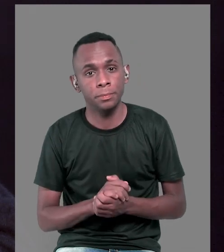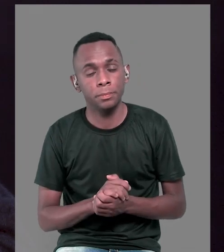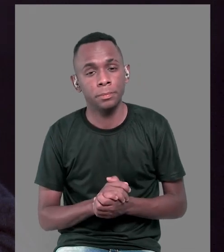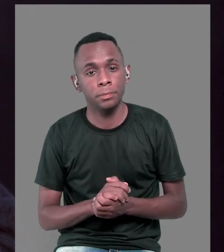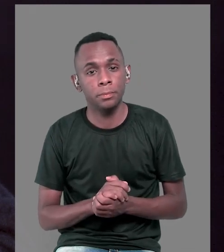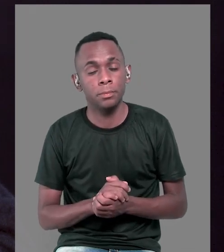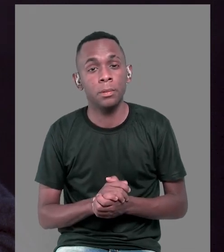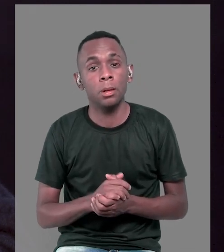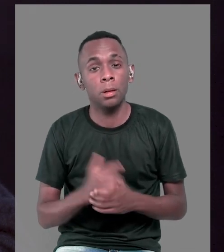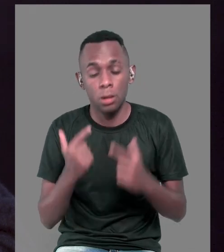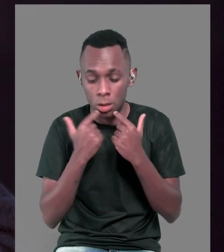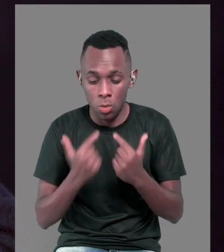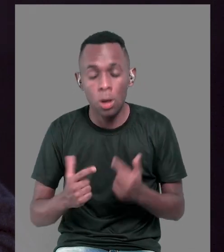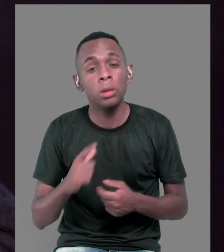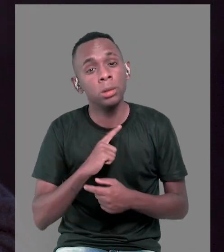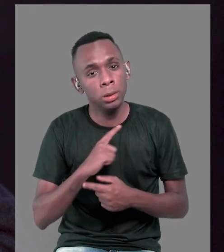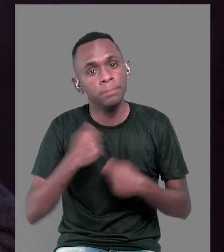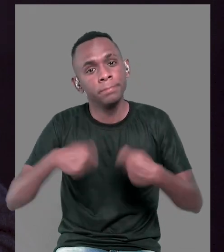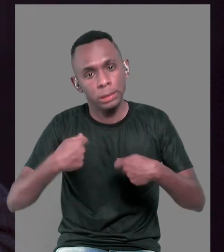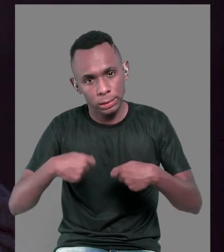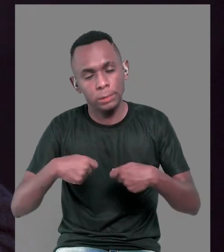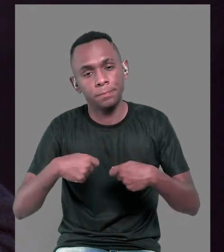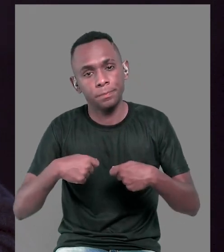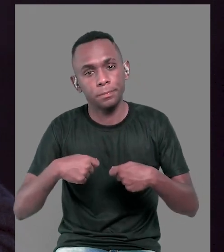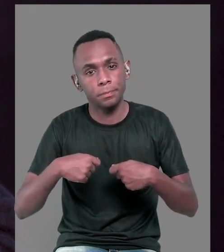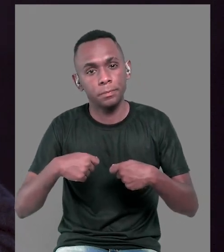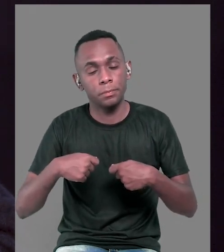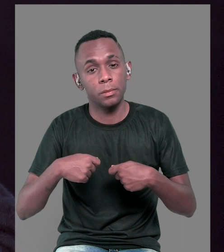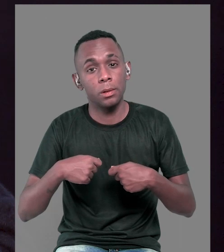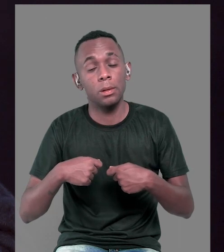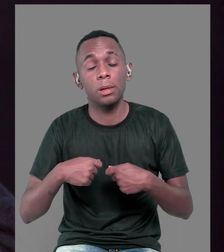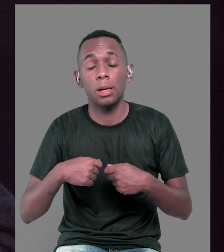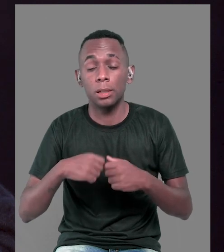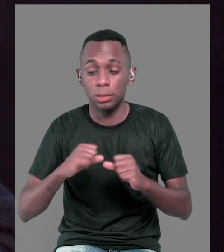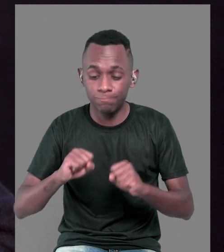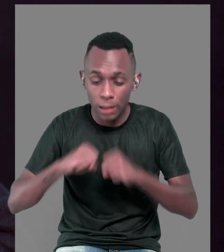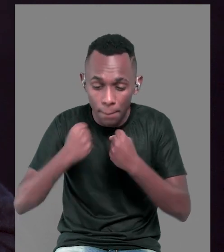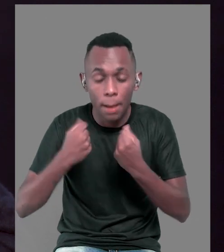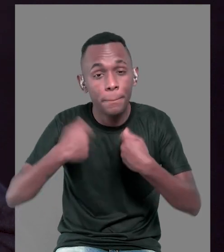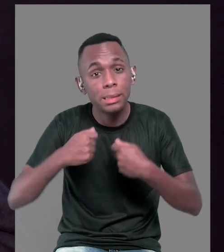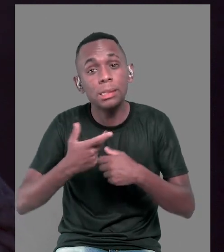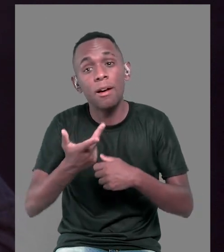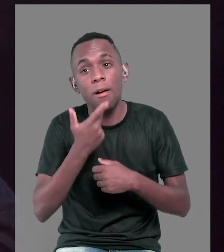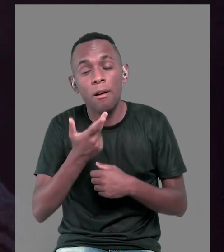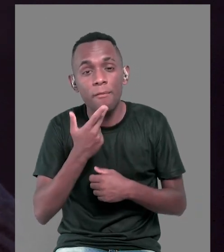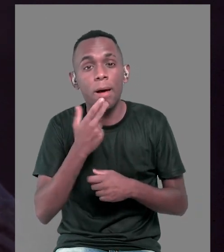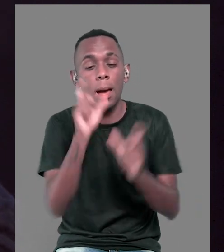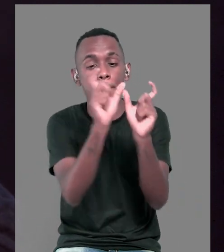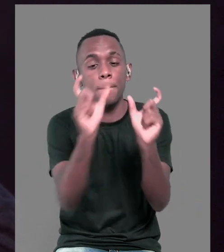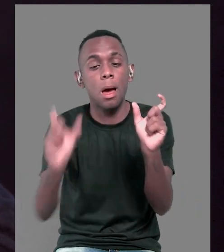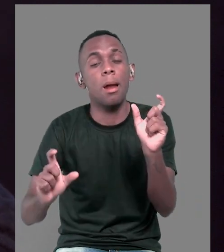com linguagem. A atividade é concebida em palavras, antes mesmo de